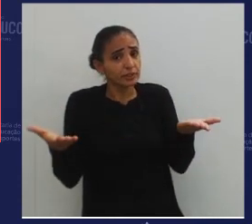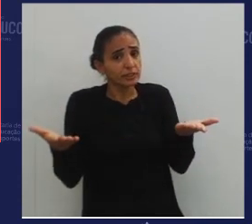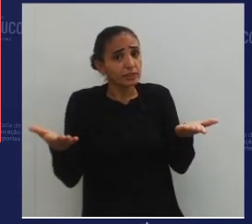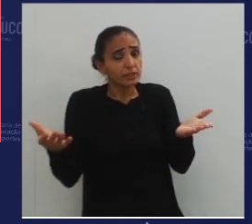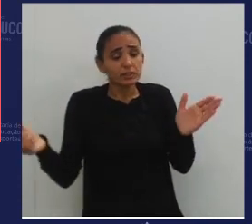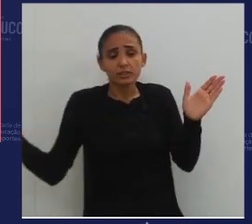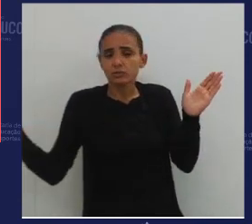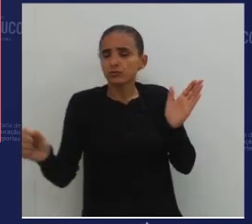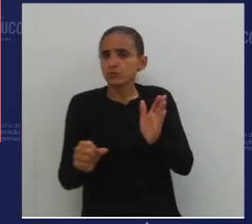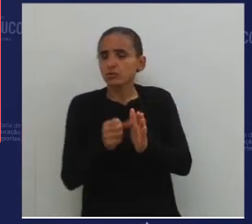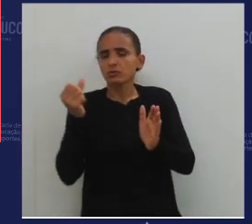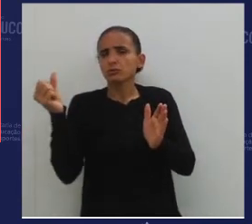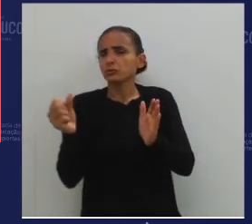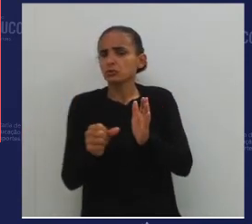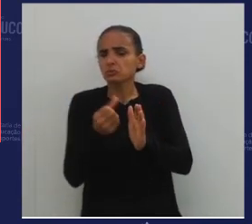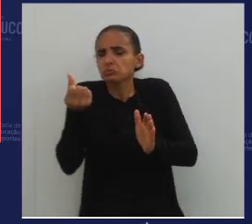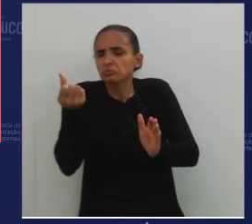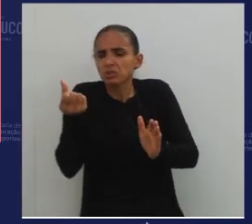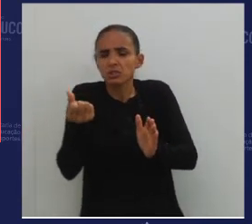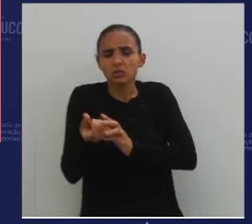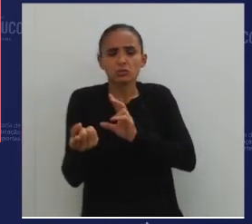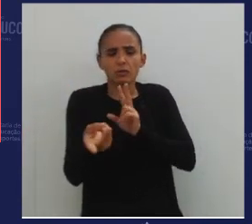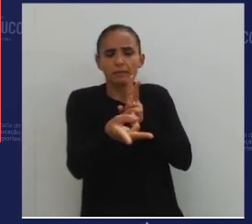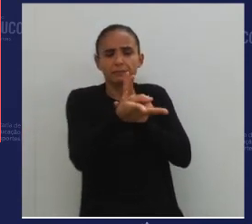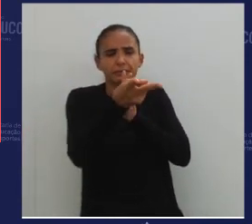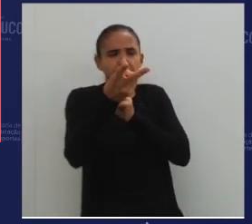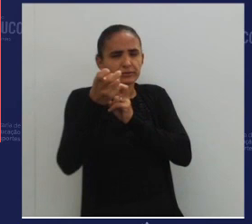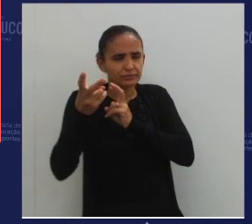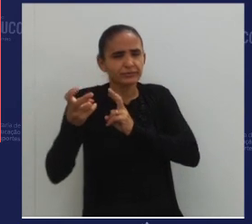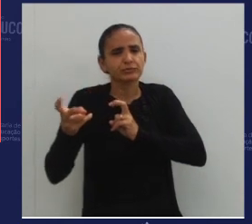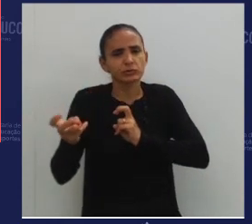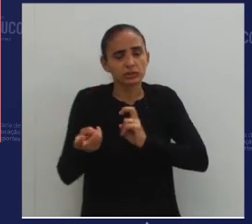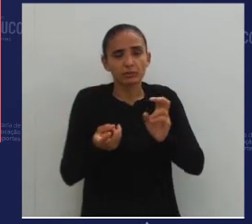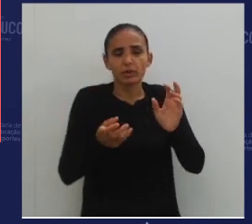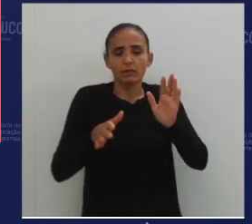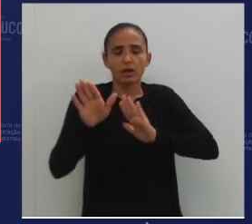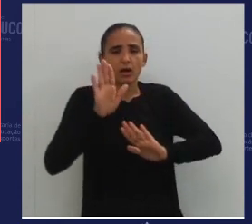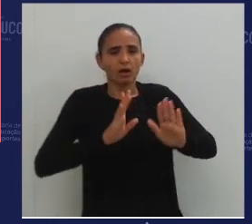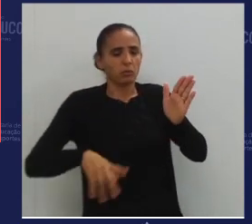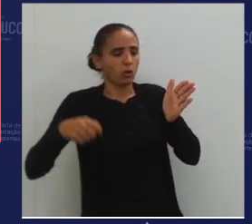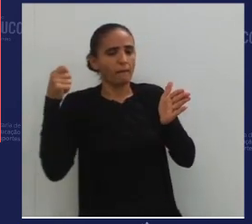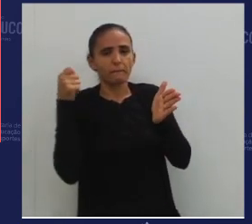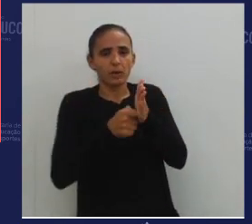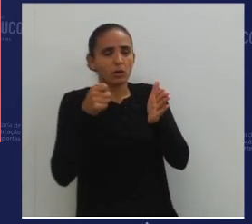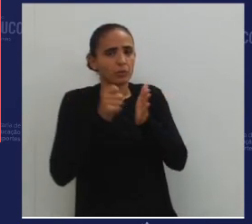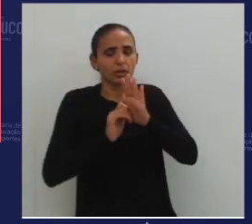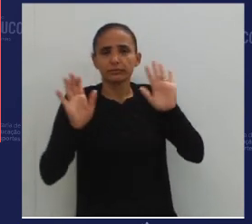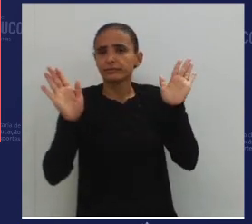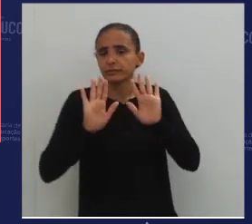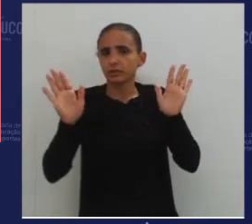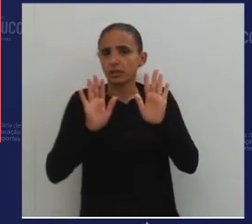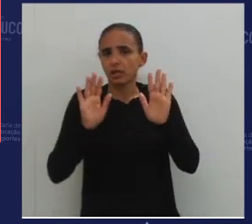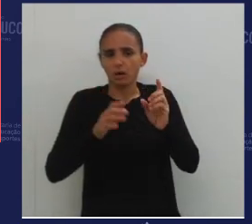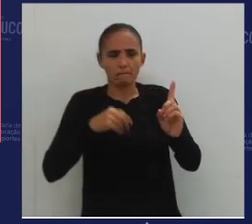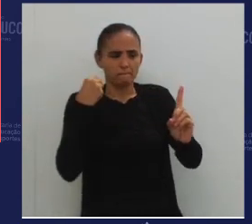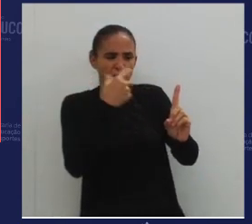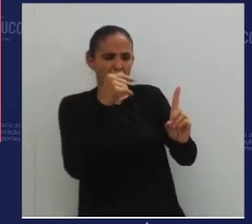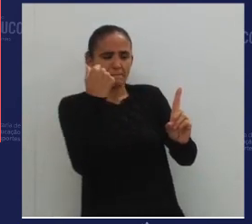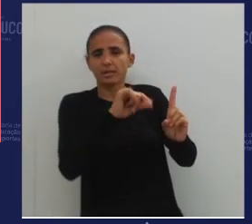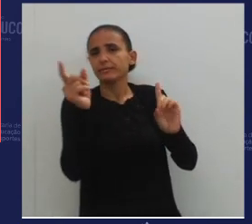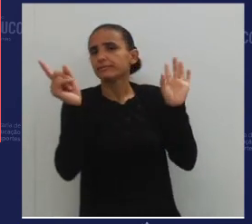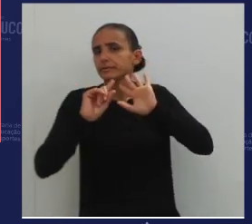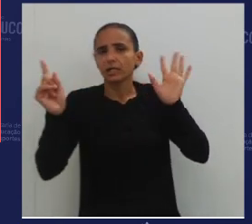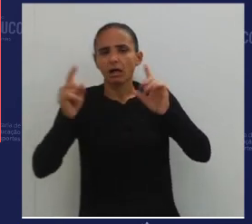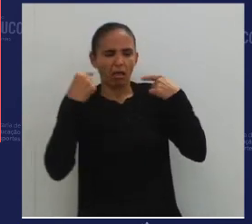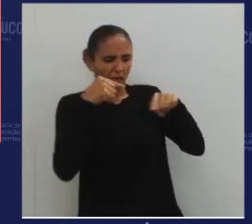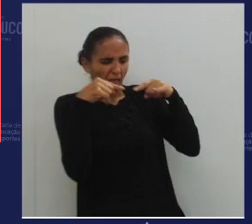aí os primeiros passos, né? Que sempre com cautela e sem ameaças e também sem agressões,